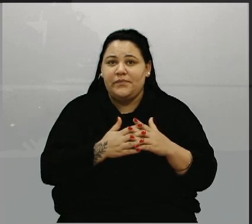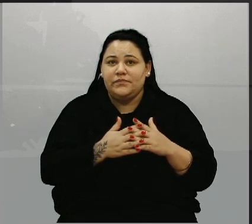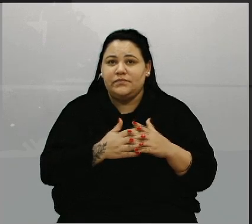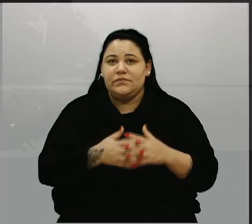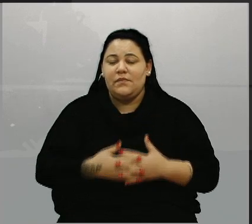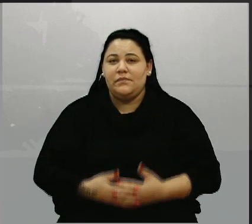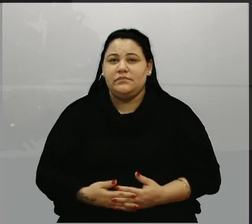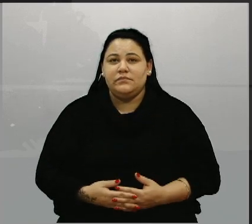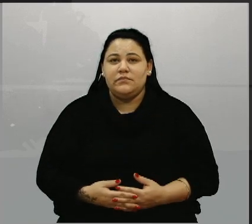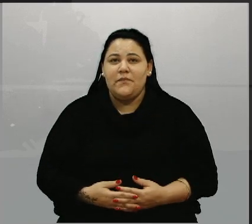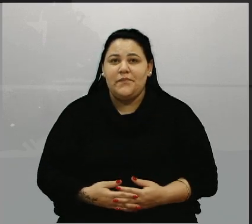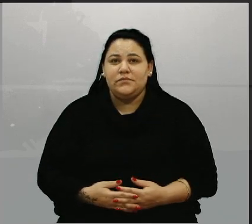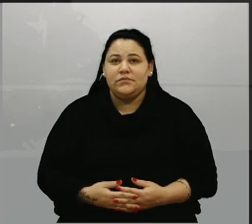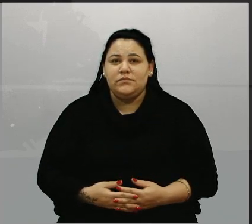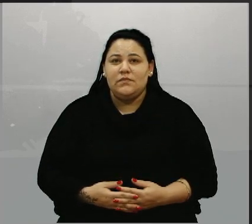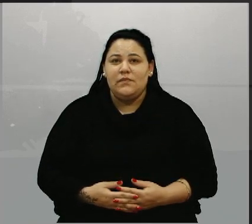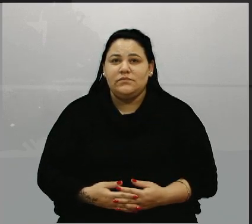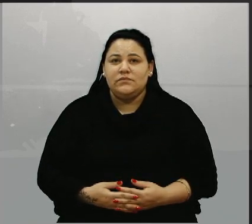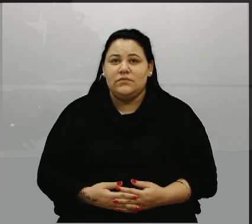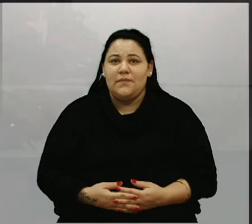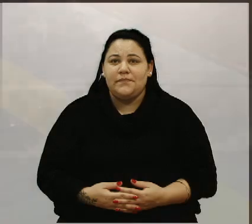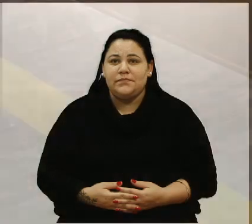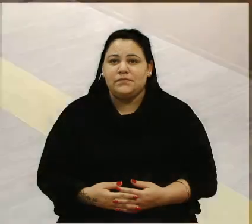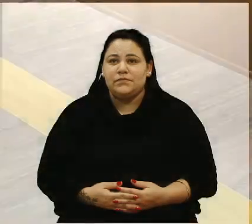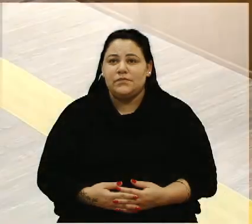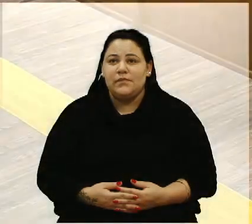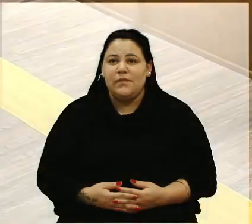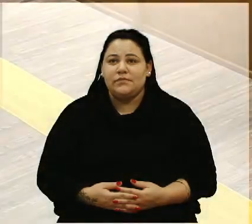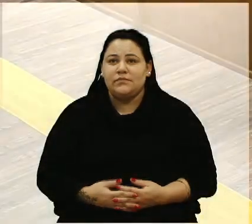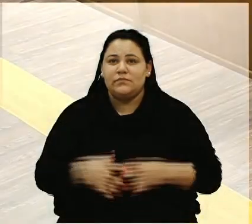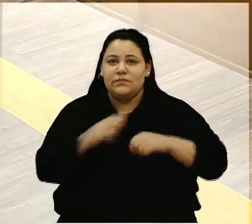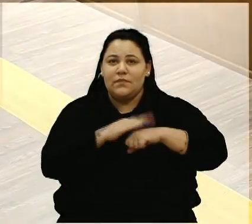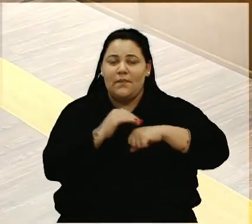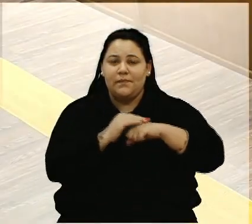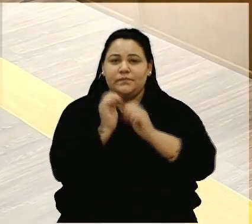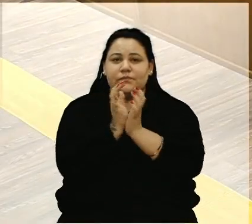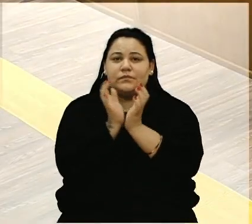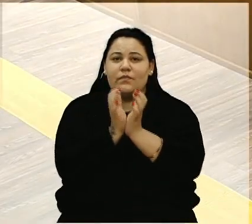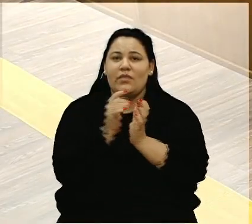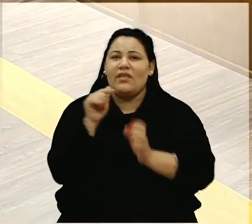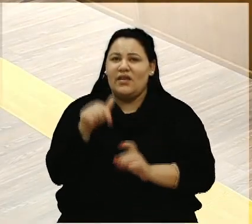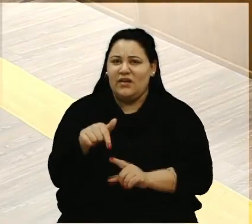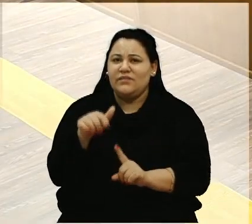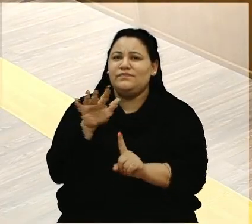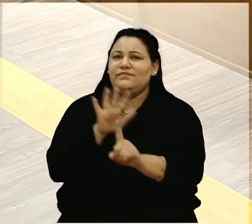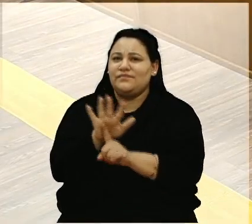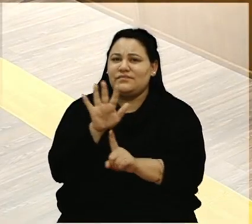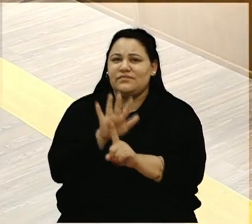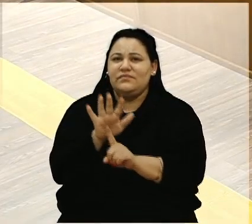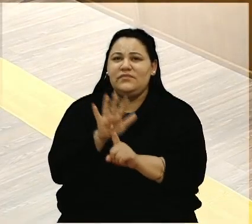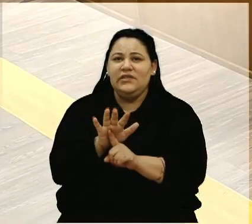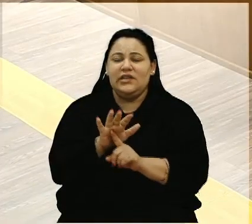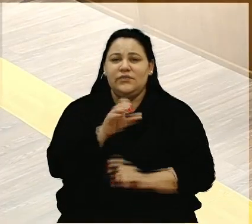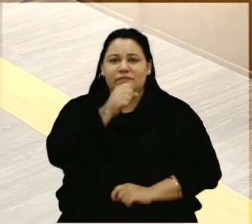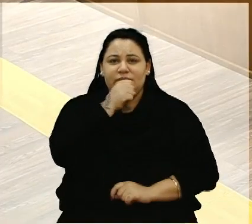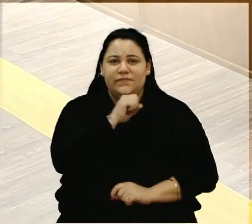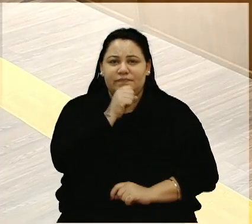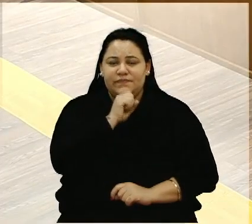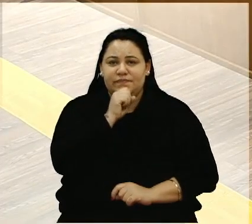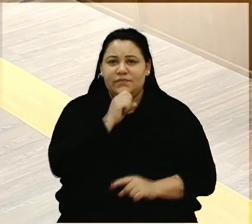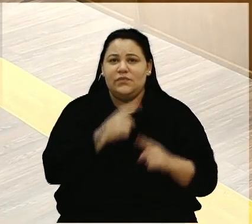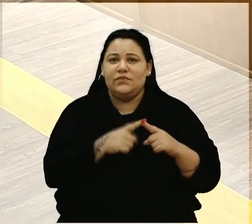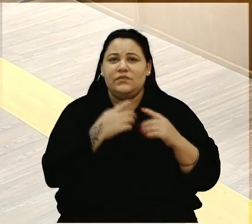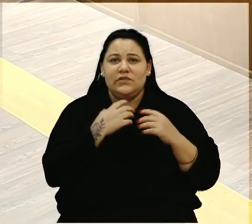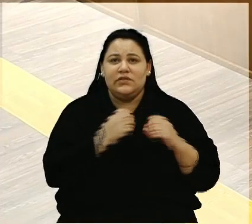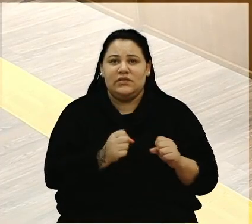consequência. Nobre colega, essa demanda é muito antiga, porque a Secretaria de Obras não podia mudar